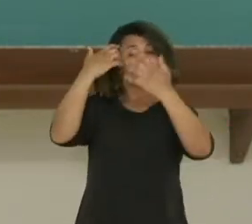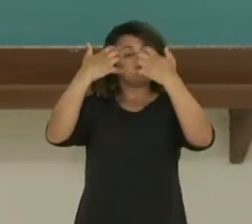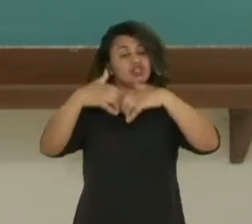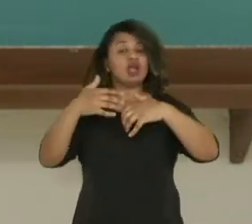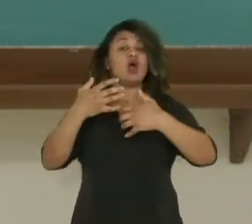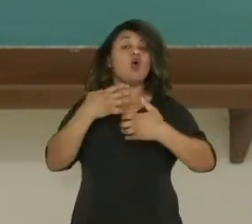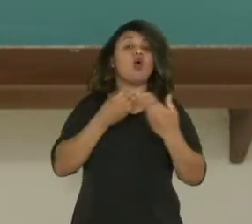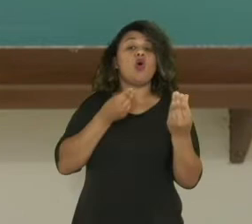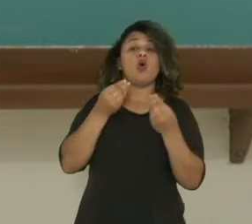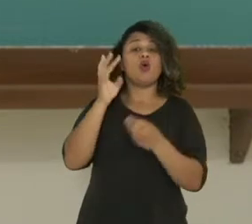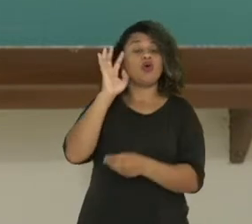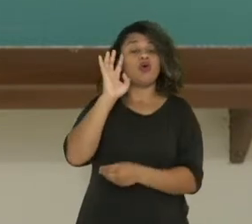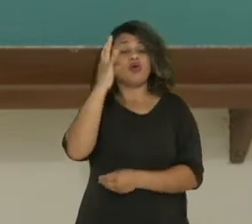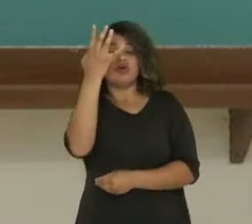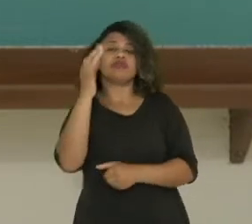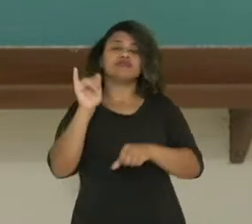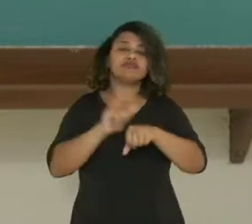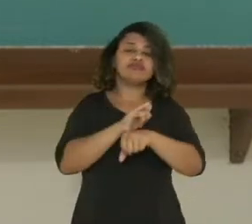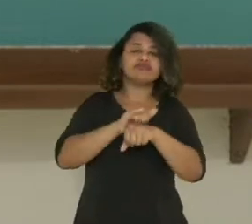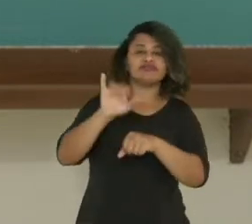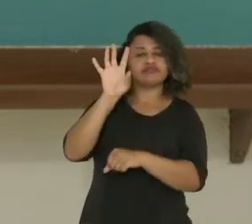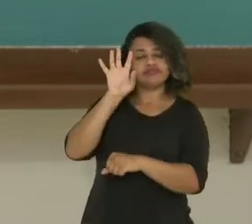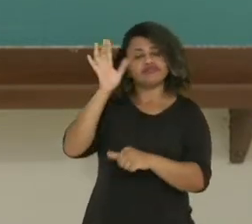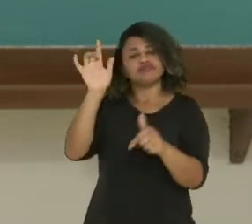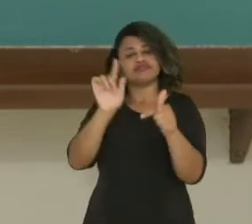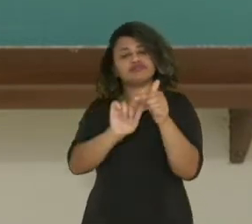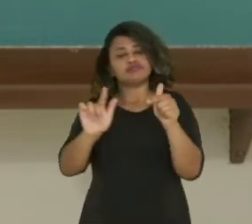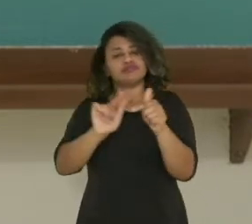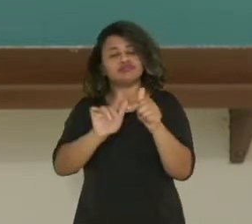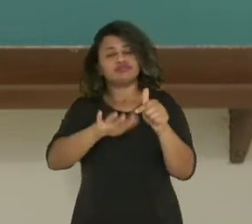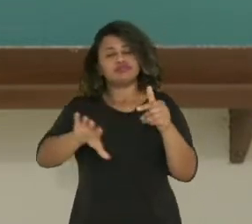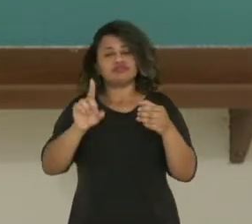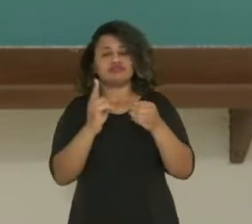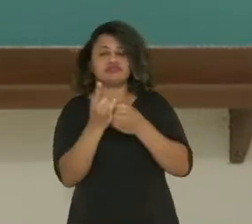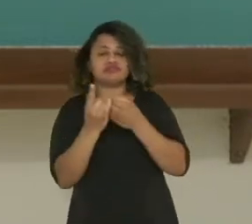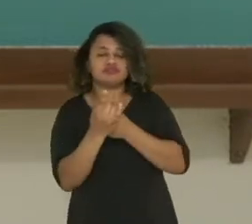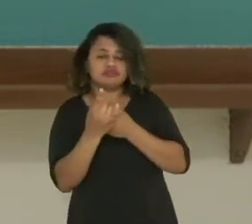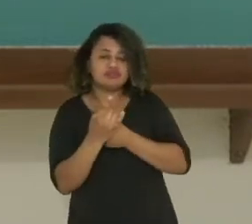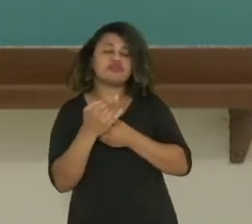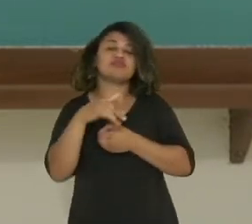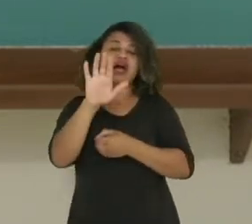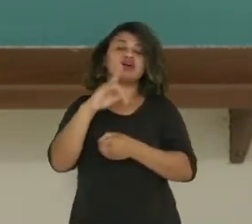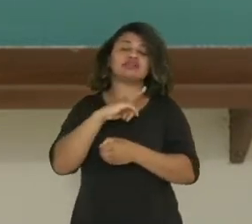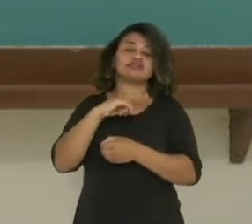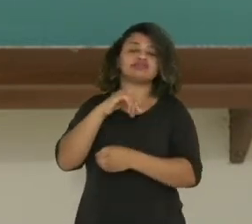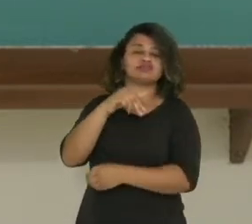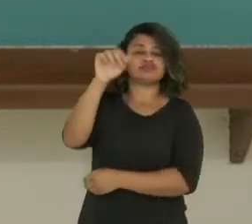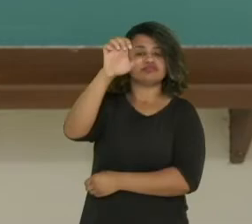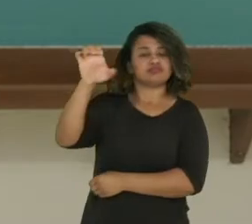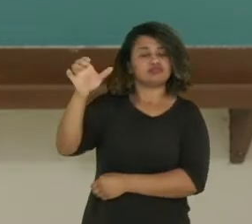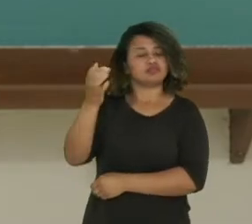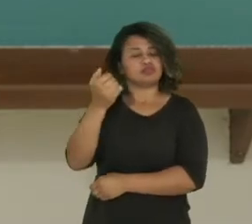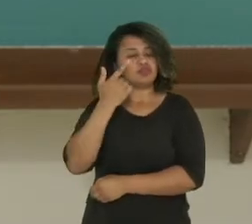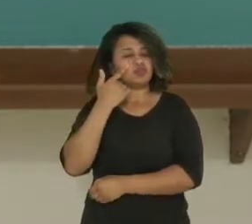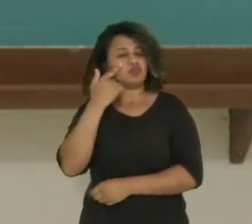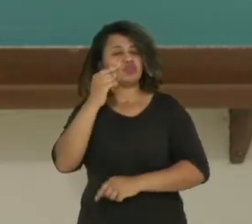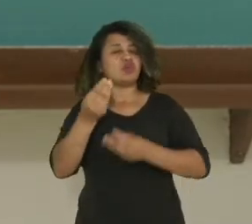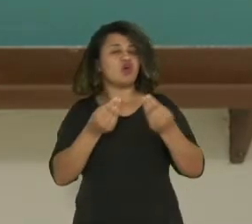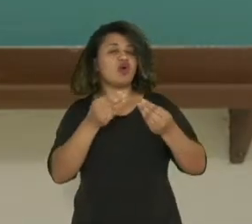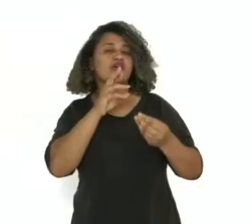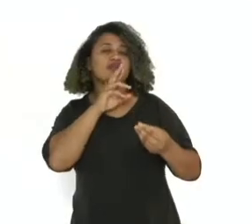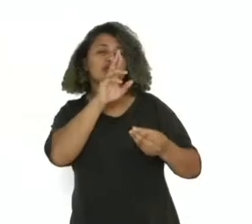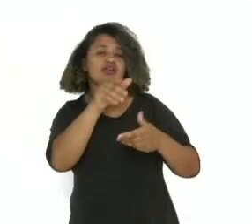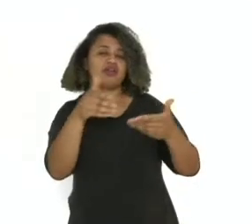Para resolver esses problemas nas áreas urbanizadas, nas mais urbanizadas do Nordeste. Vamos ver juntos como ficou nossa